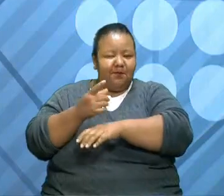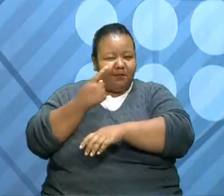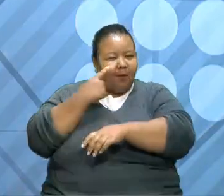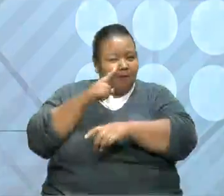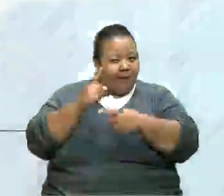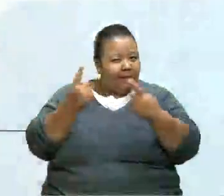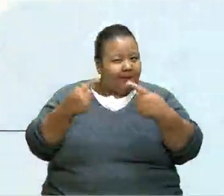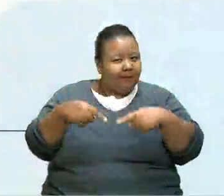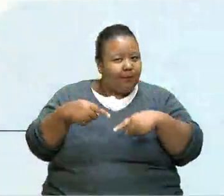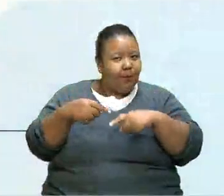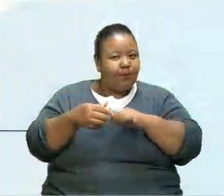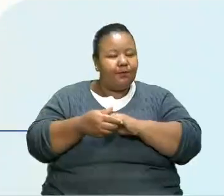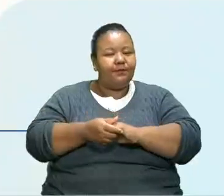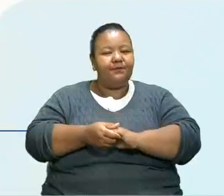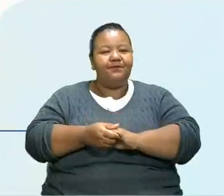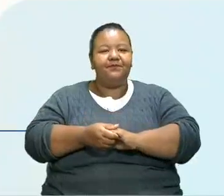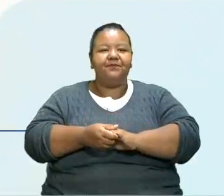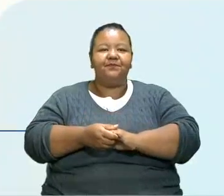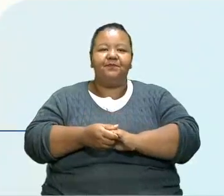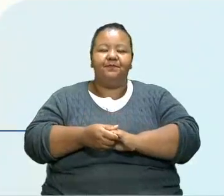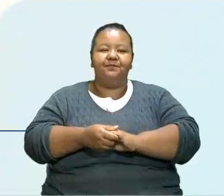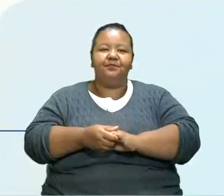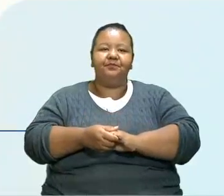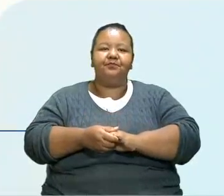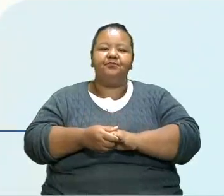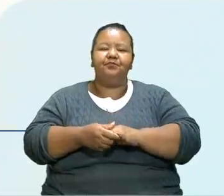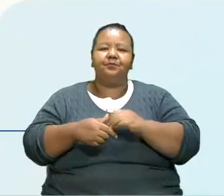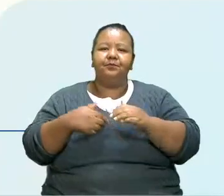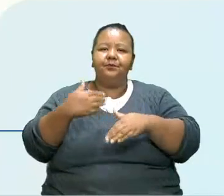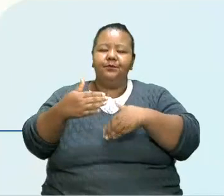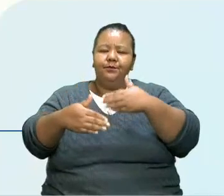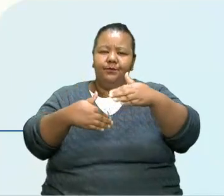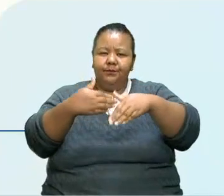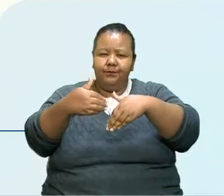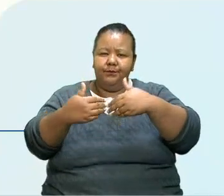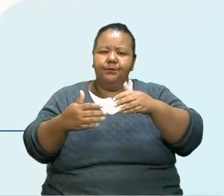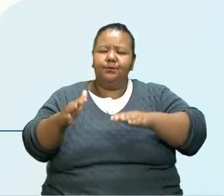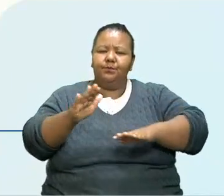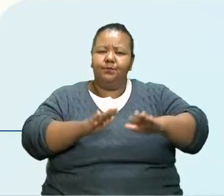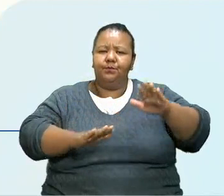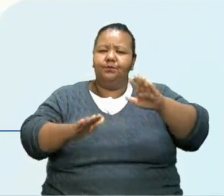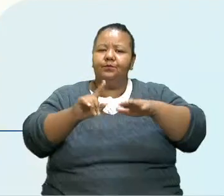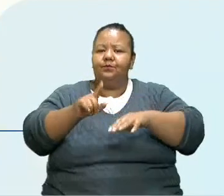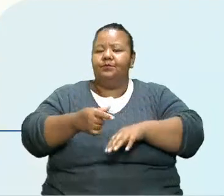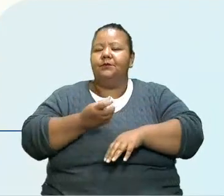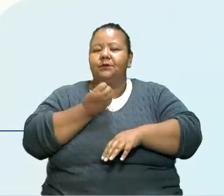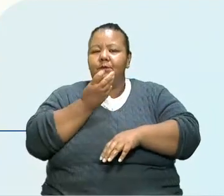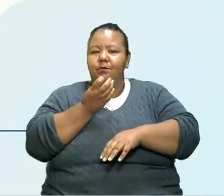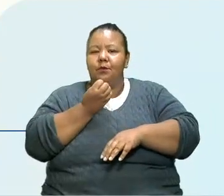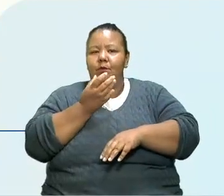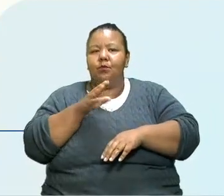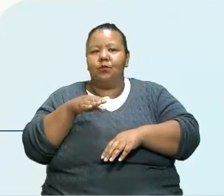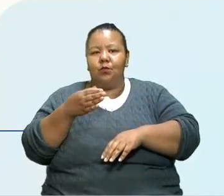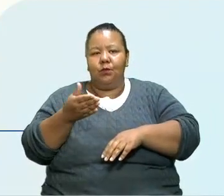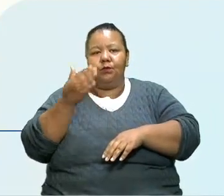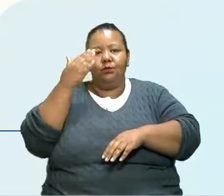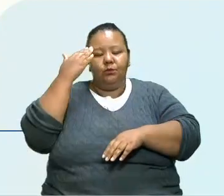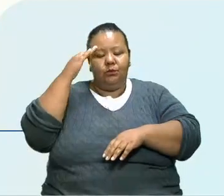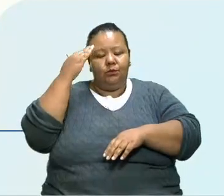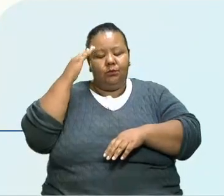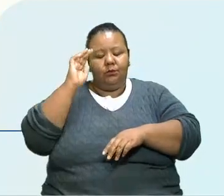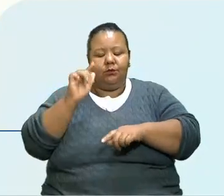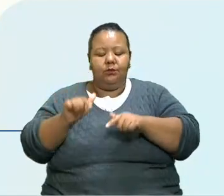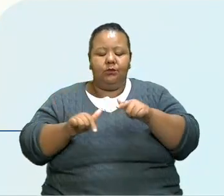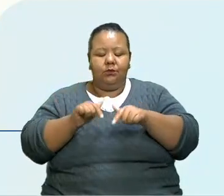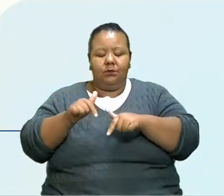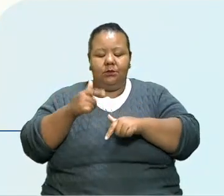desafio? Qual é o desafio? O processo de organização, ele é muito útil a partir do momento que eu entendo a atuação